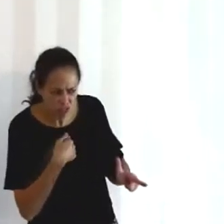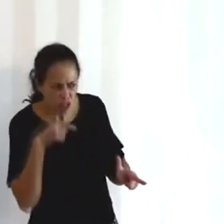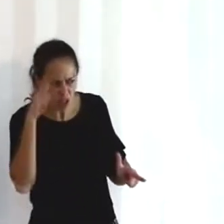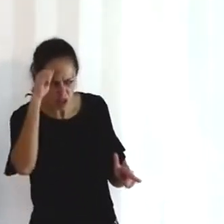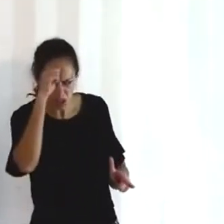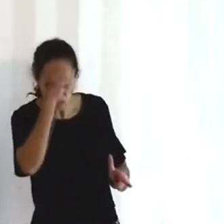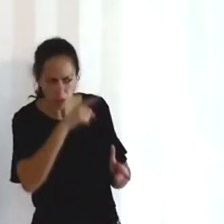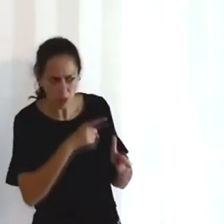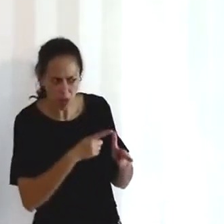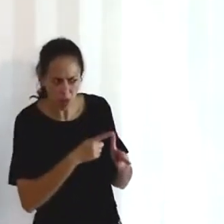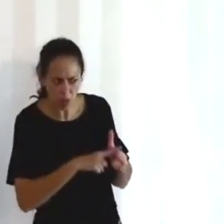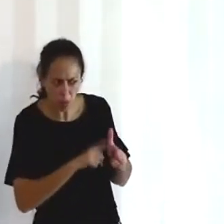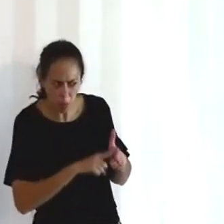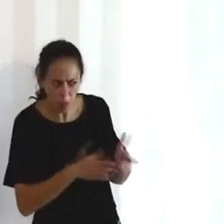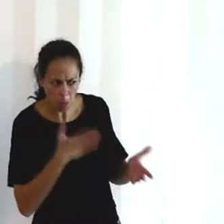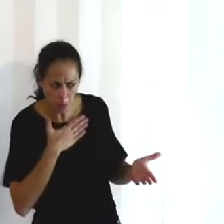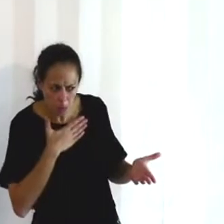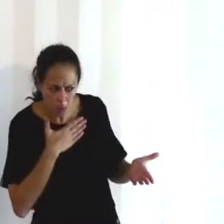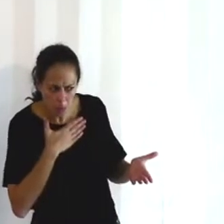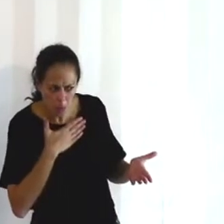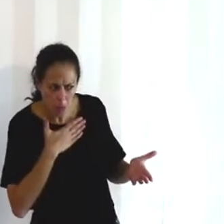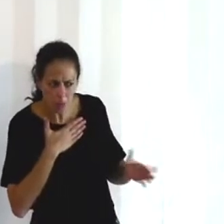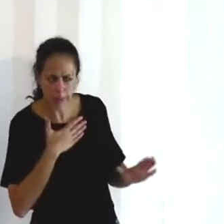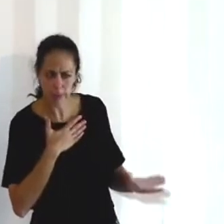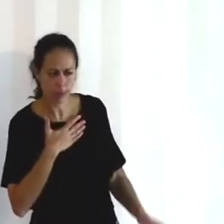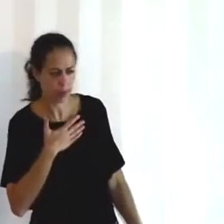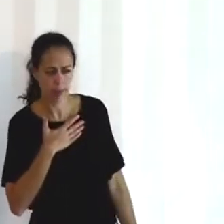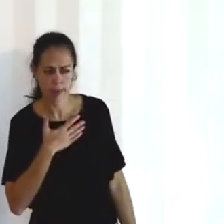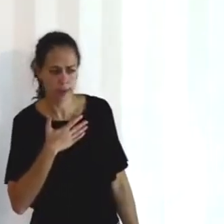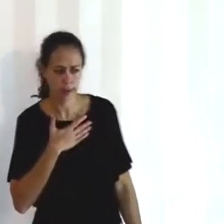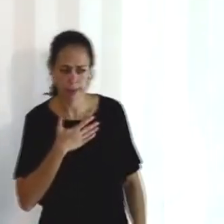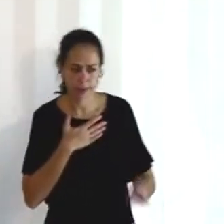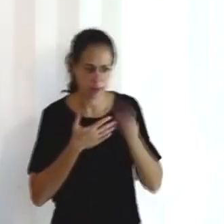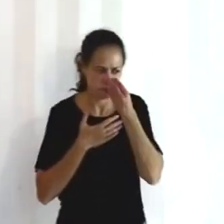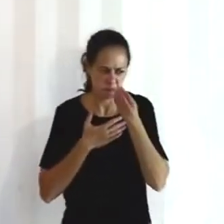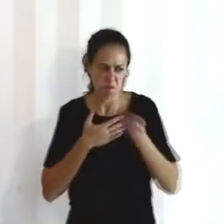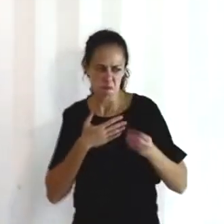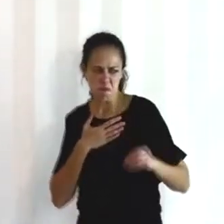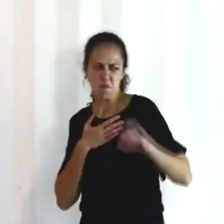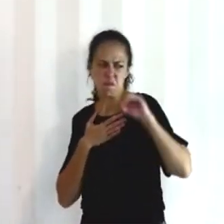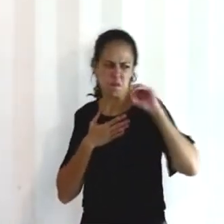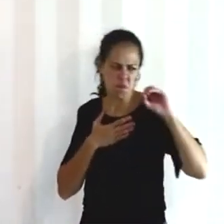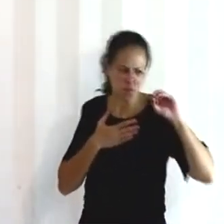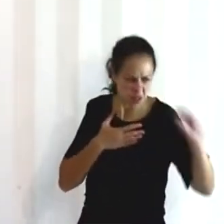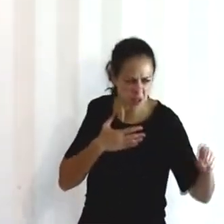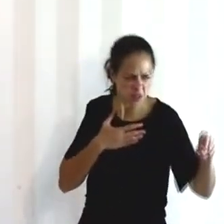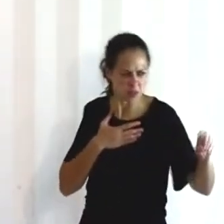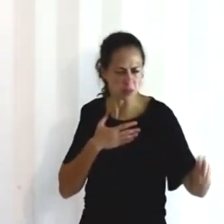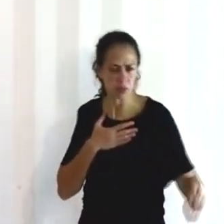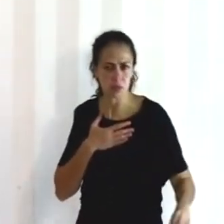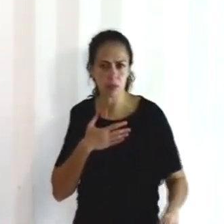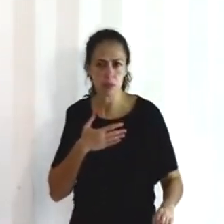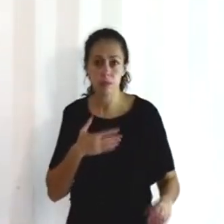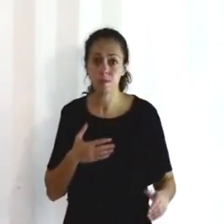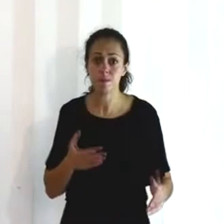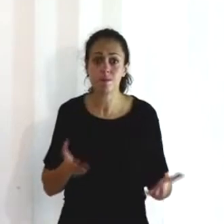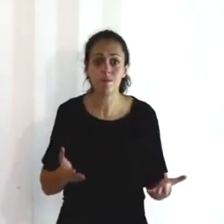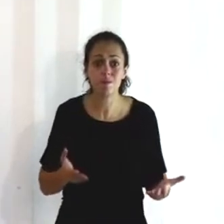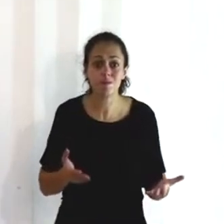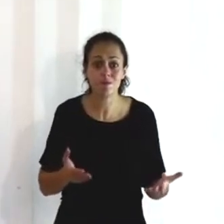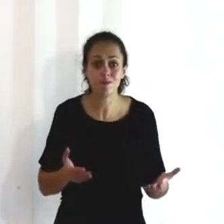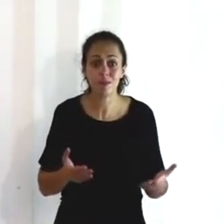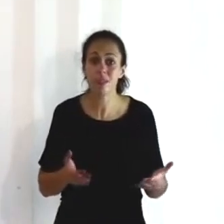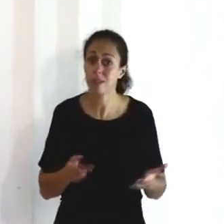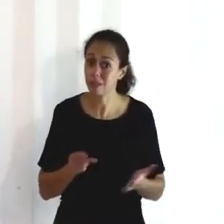a tendência maior é matarmos essa pessoa no nosso coração. E nós a matamos com os nossos pensamentos, com as nossas palavras, com as